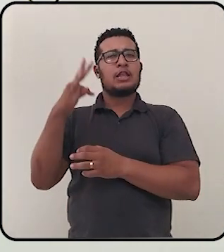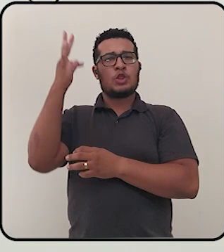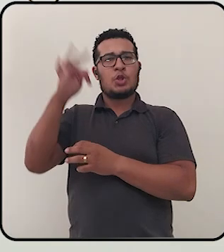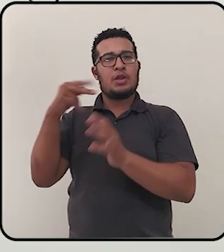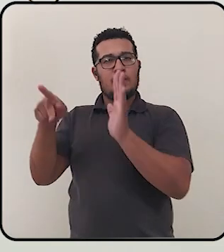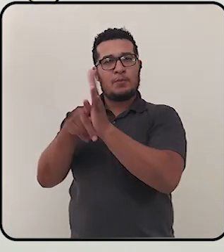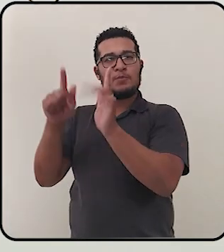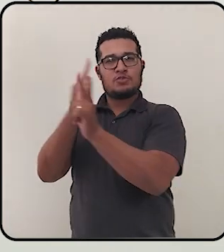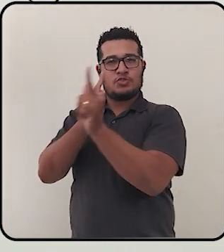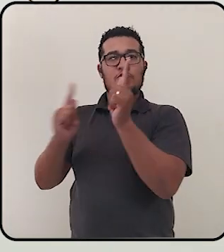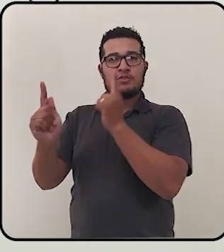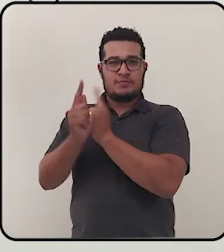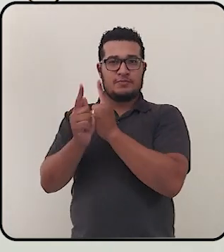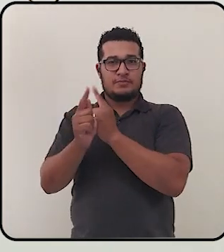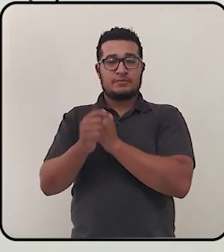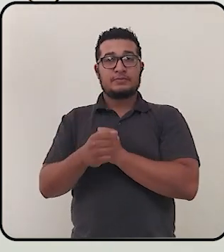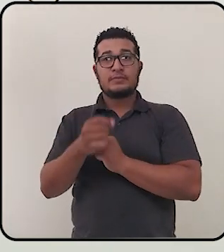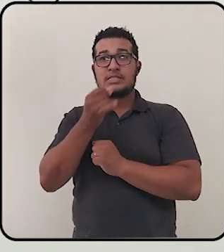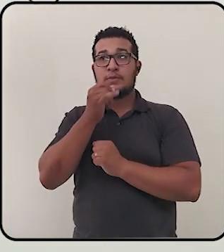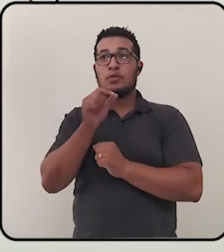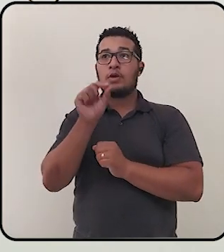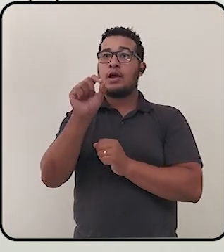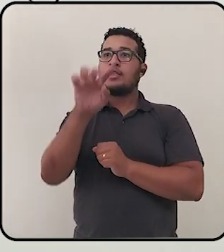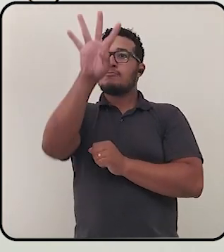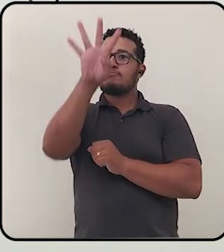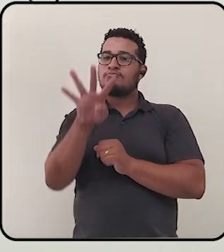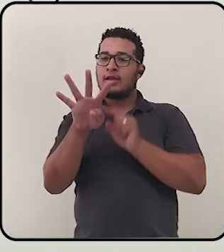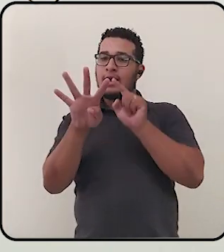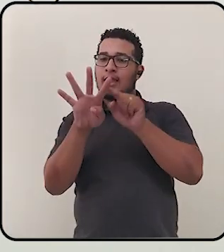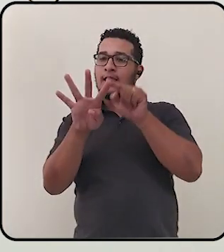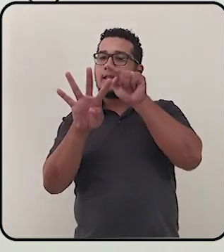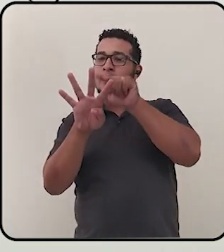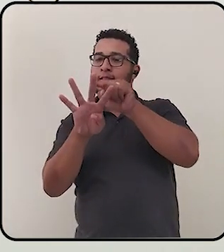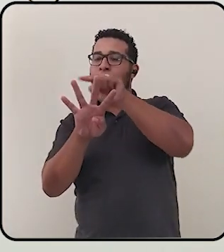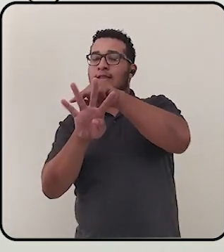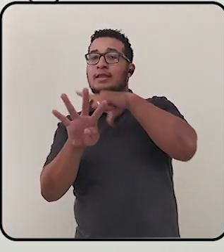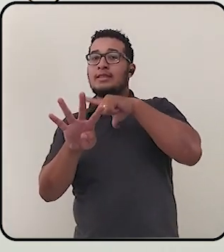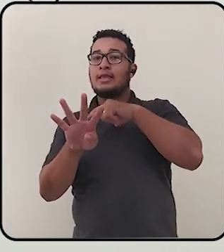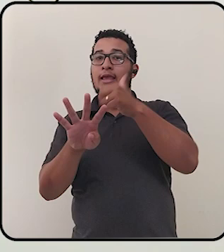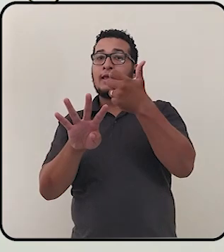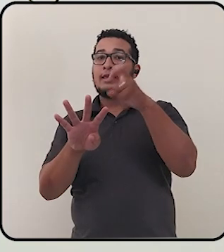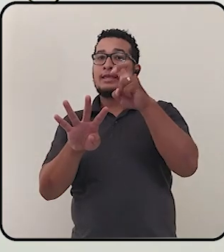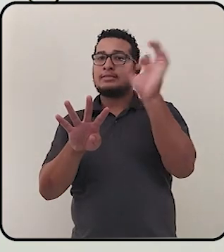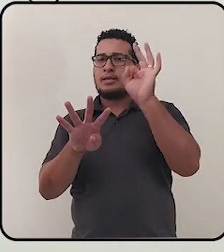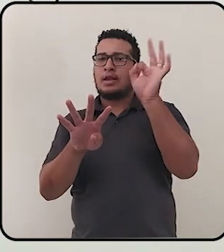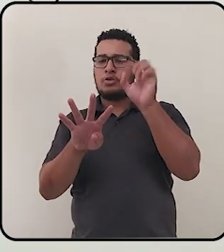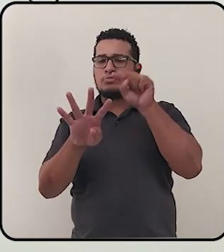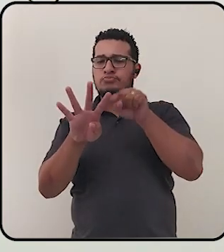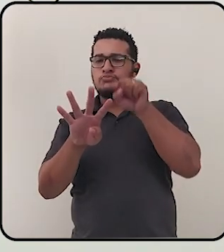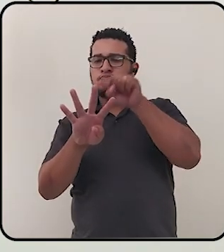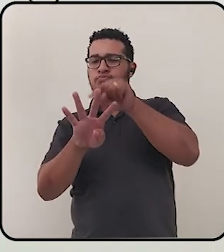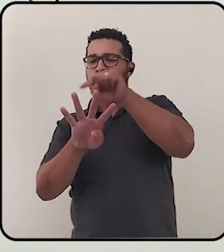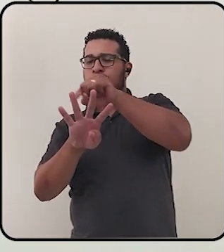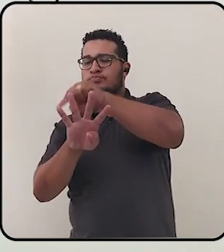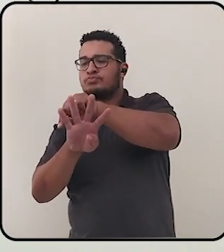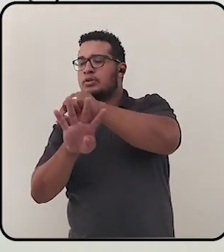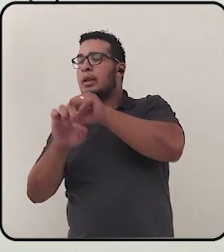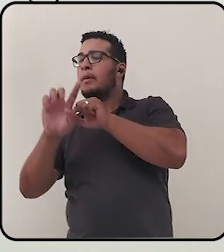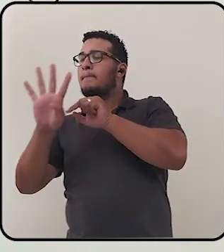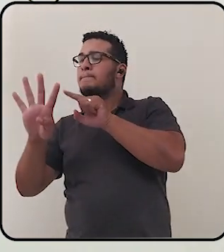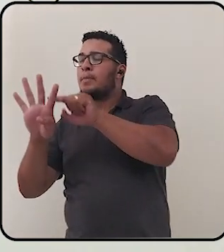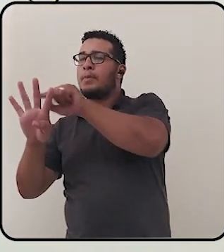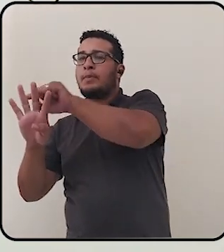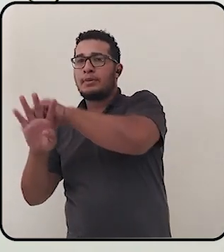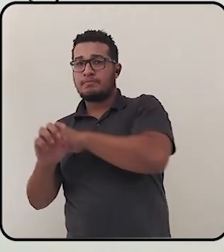essa relação, lá da teoria da geografia. A cada fuso eu tenho